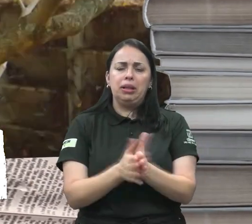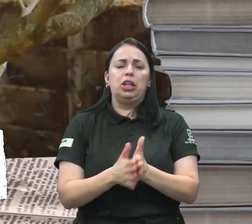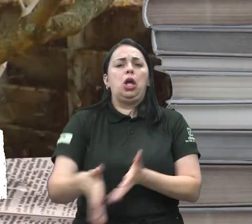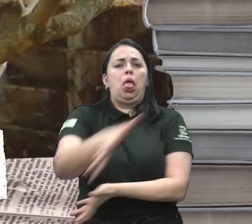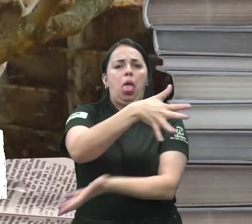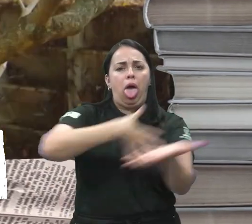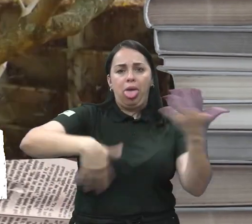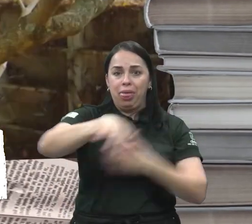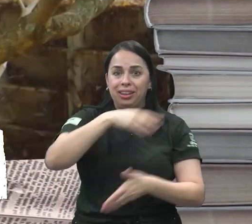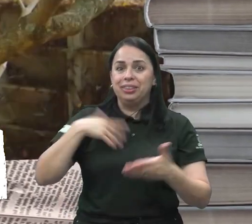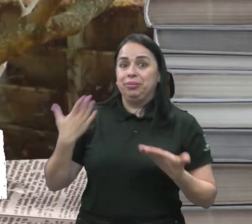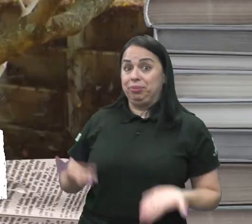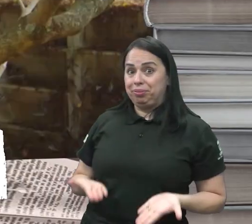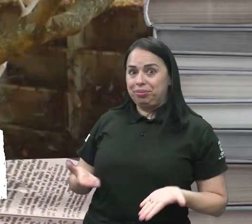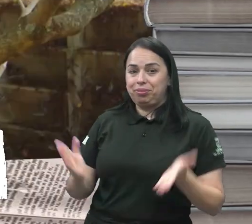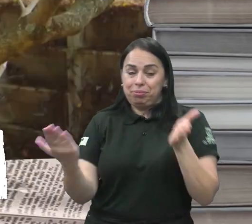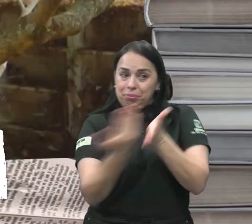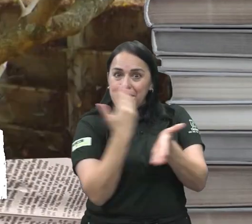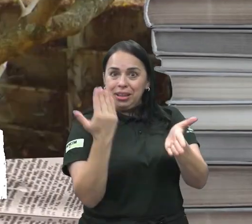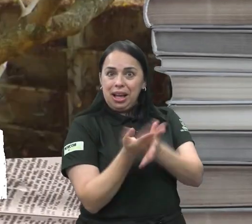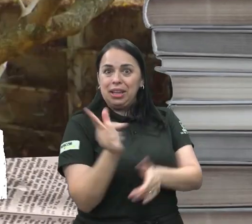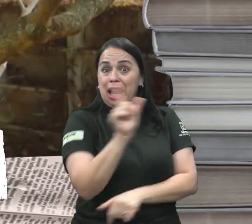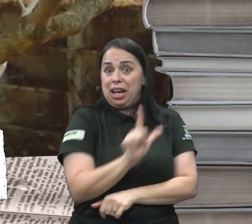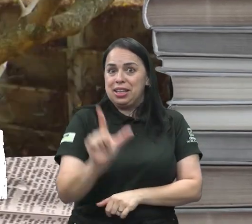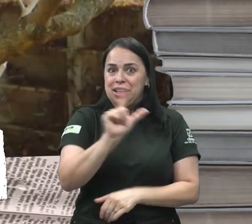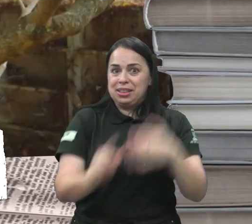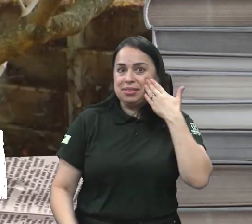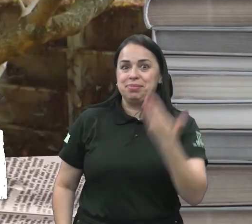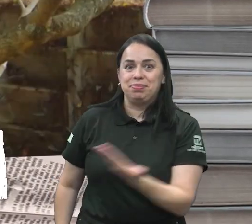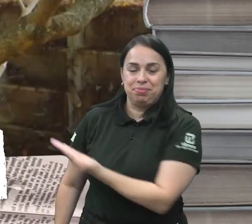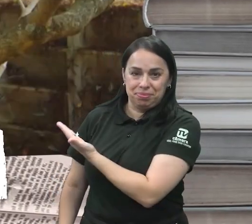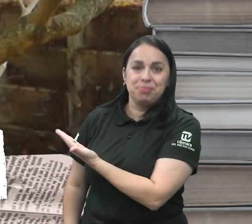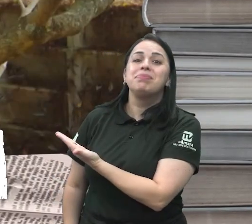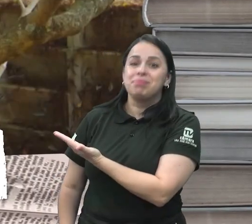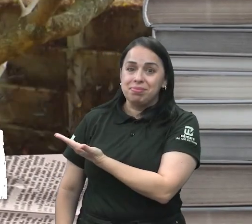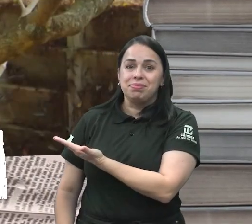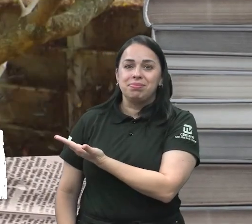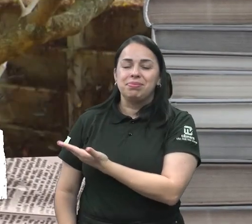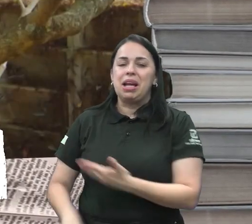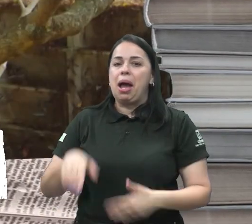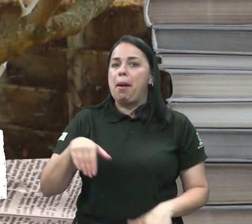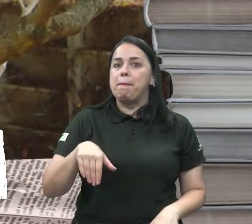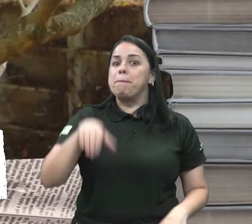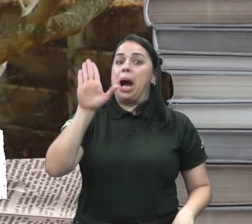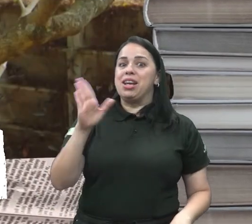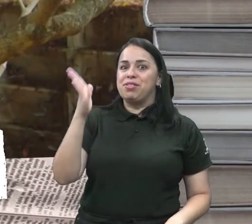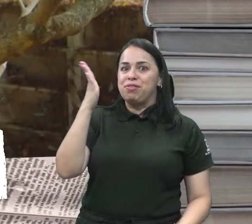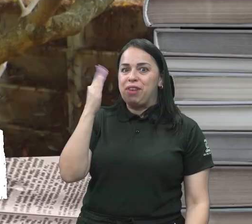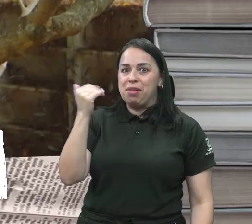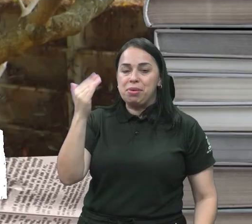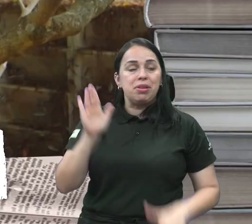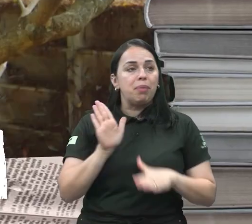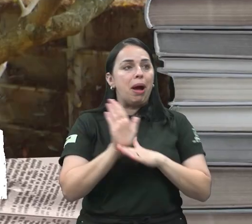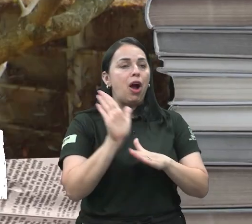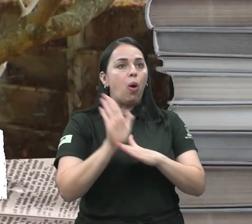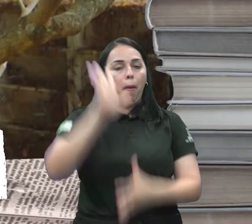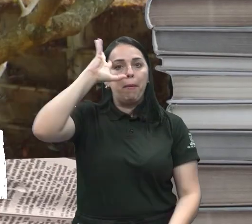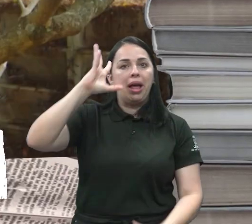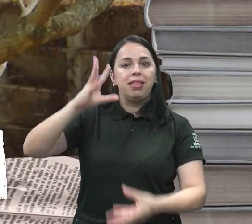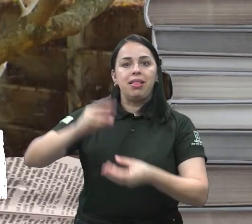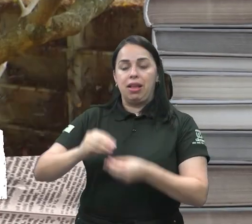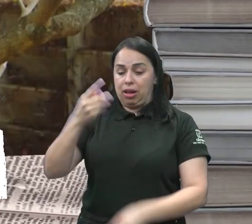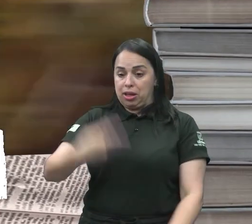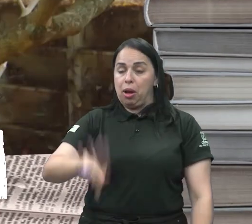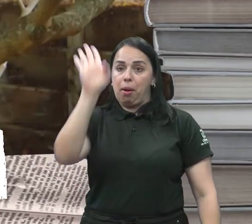Entre tantas obras da nossa literatura, O Cortiço, de Aloysio Azevedo, é uma das que mais ajudam a entender o